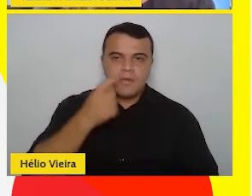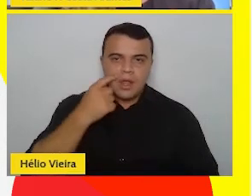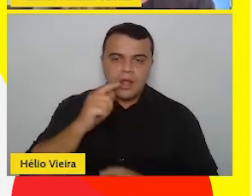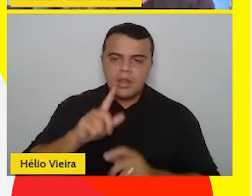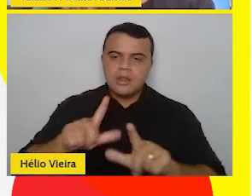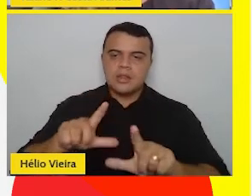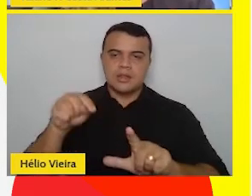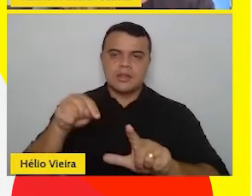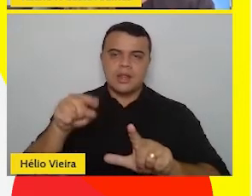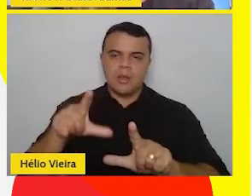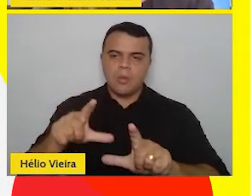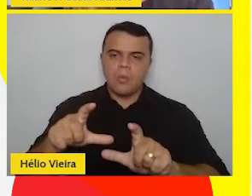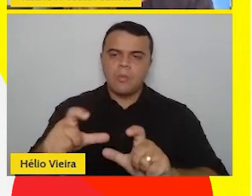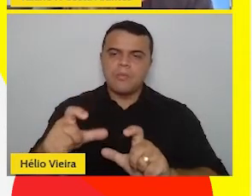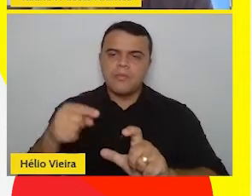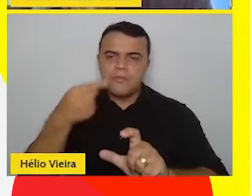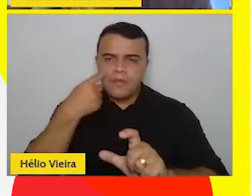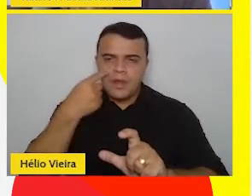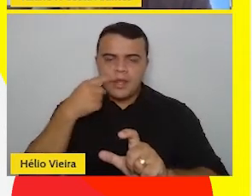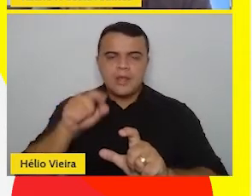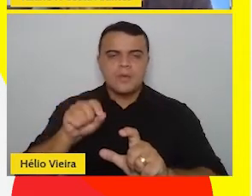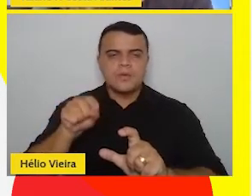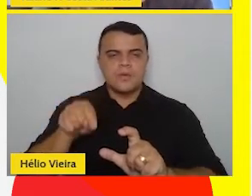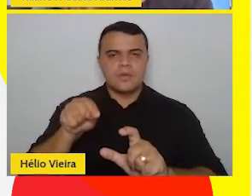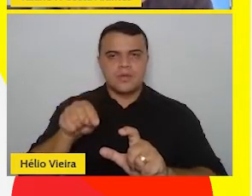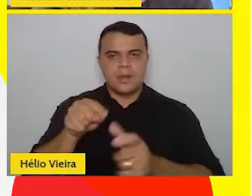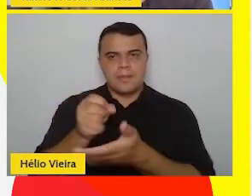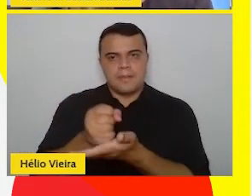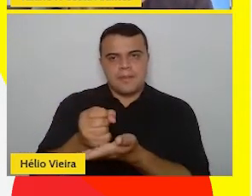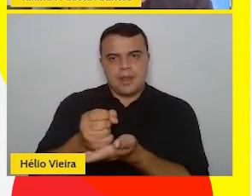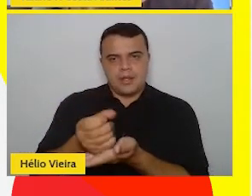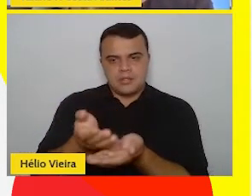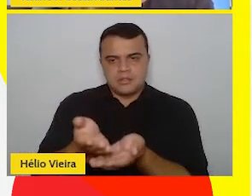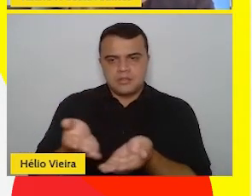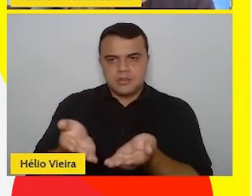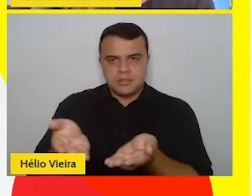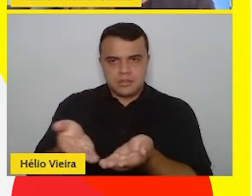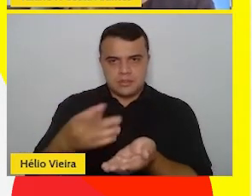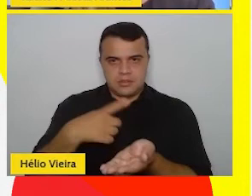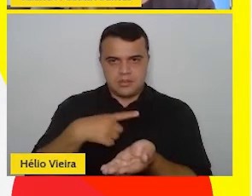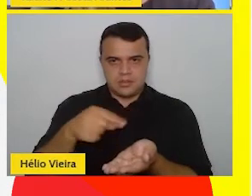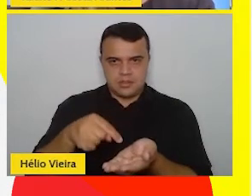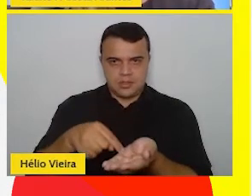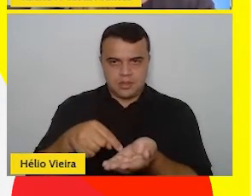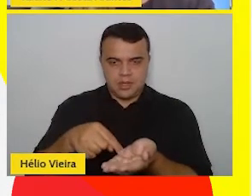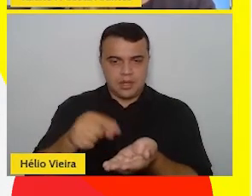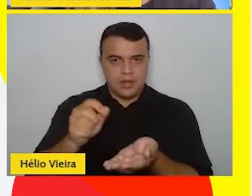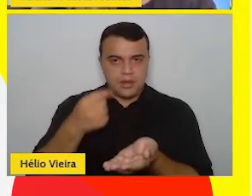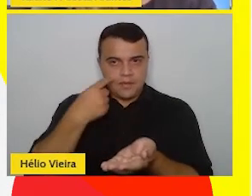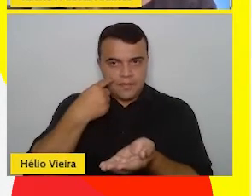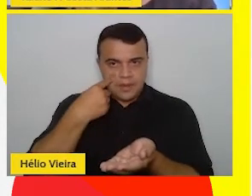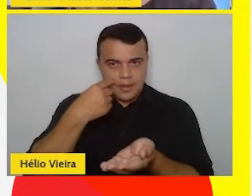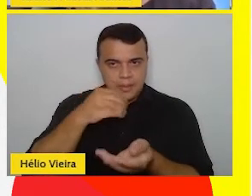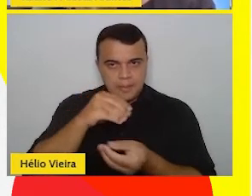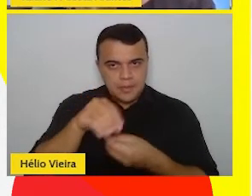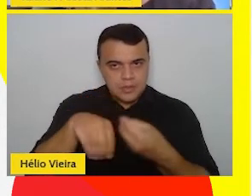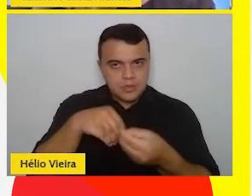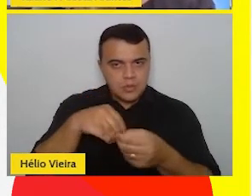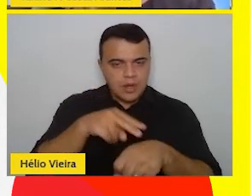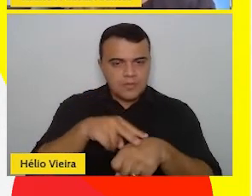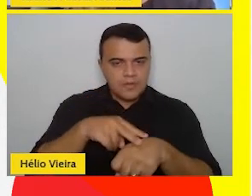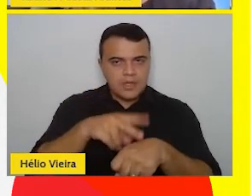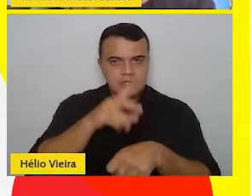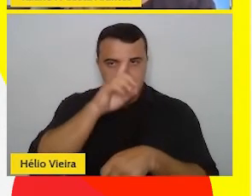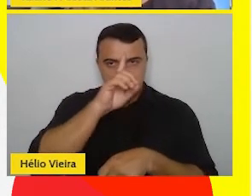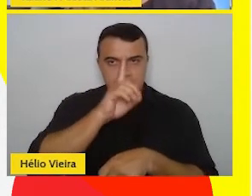que, por exemplo, na base, né, embaixo da imagem, a gente consegue ver uma mistura do verde, o